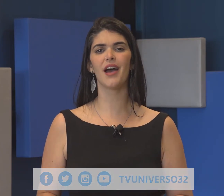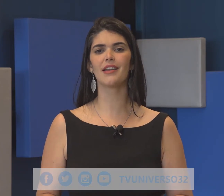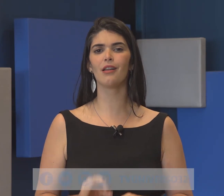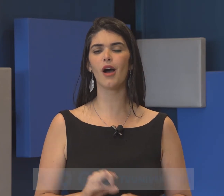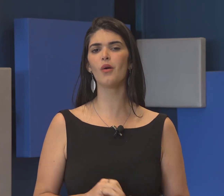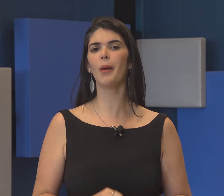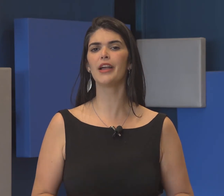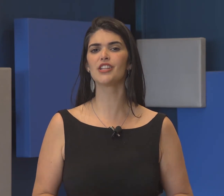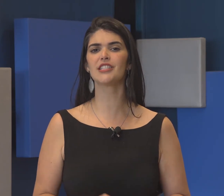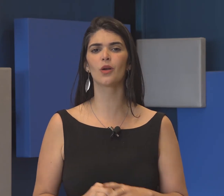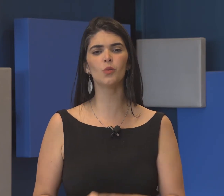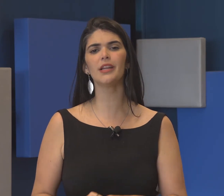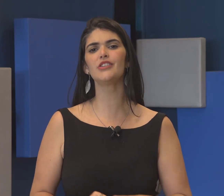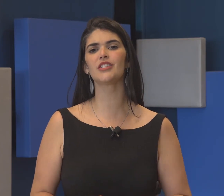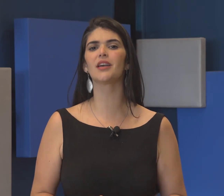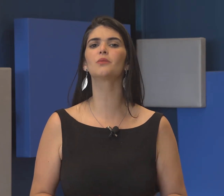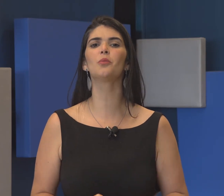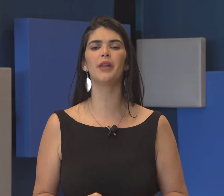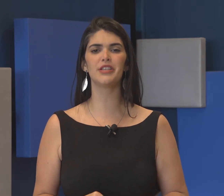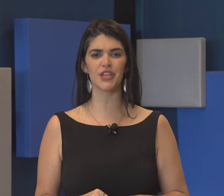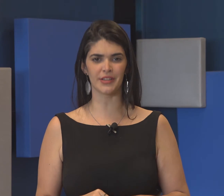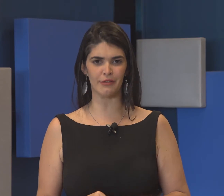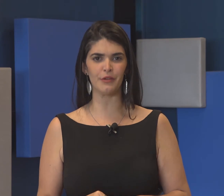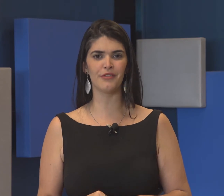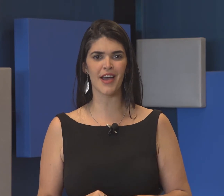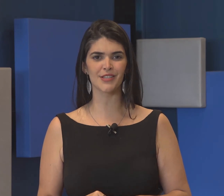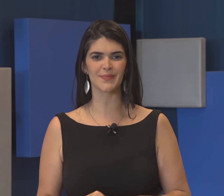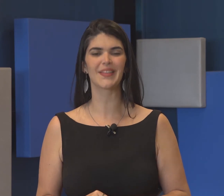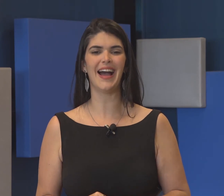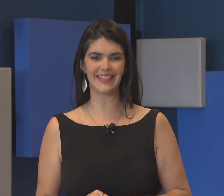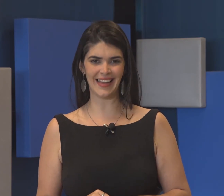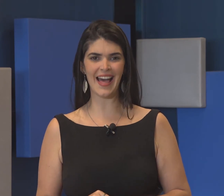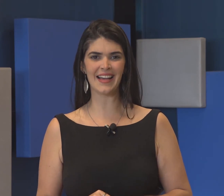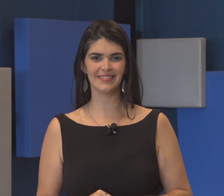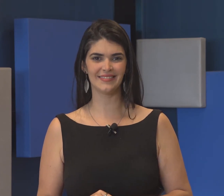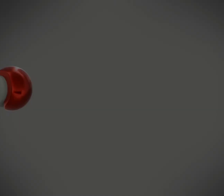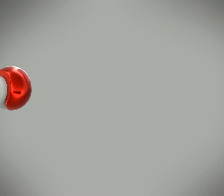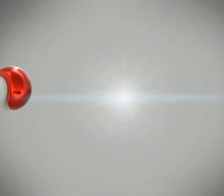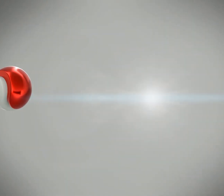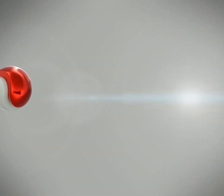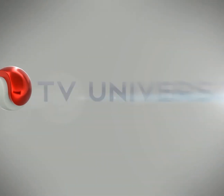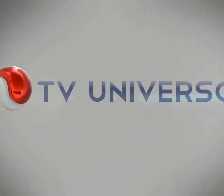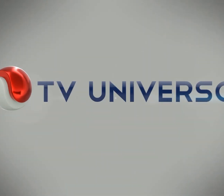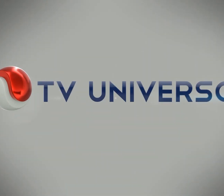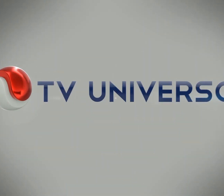você confere logo mais na segunda edição do Boletim TV Universo. Até lá!